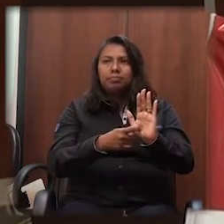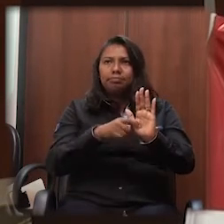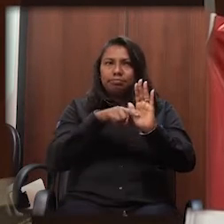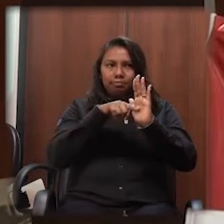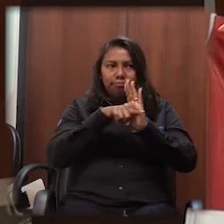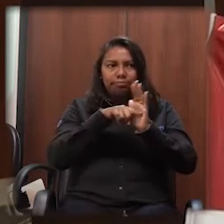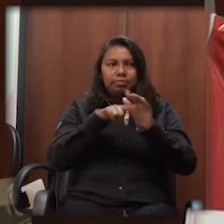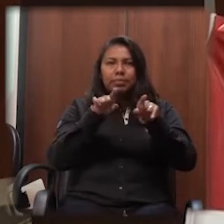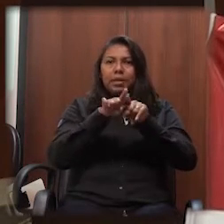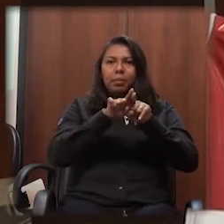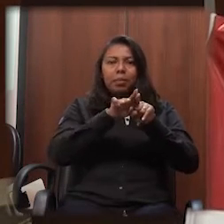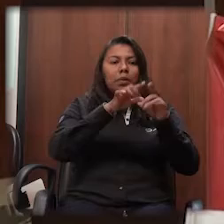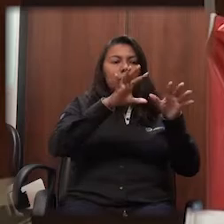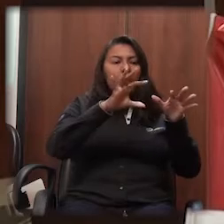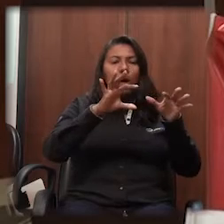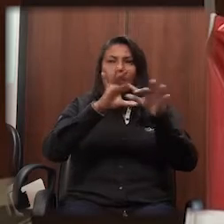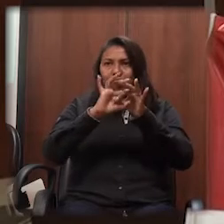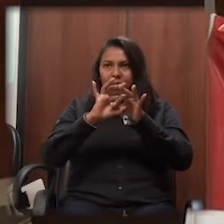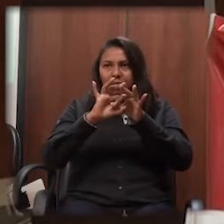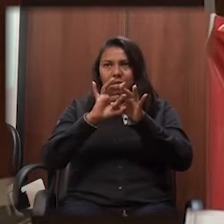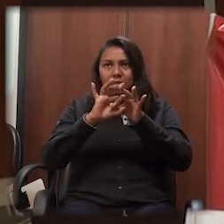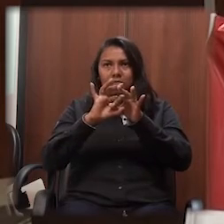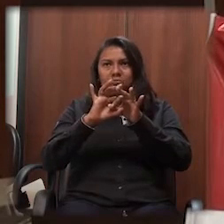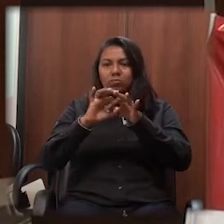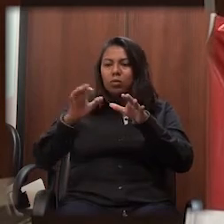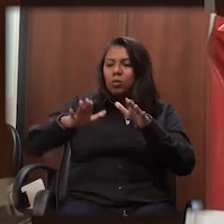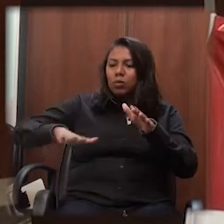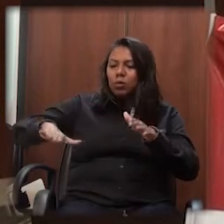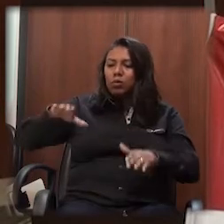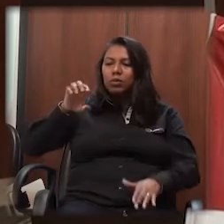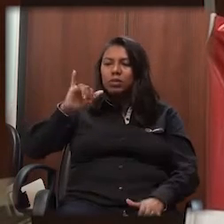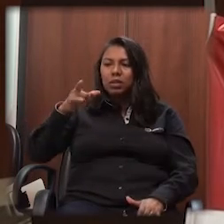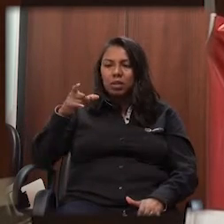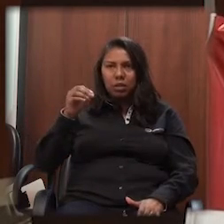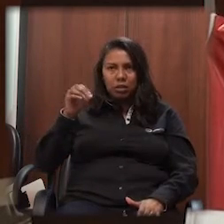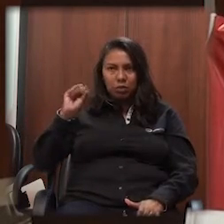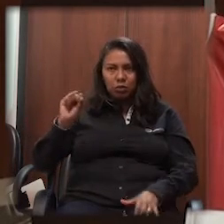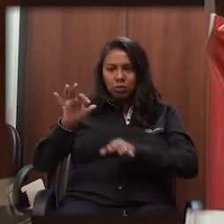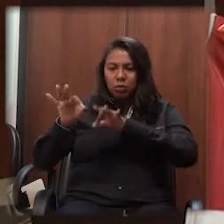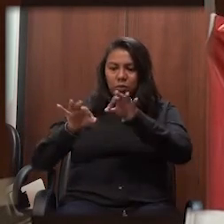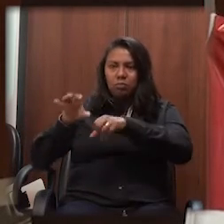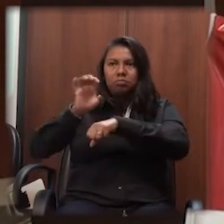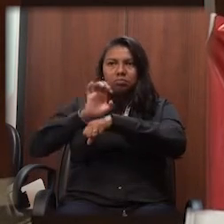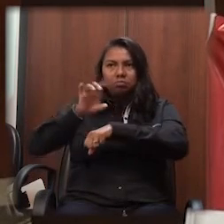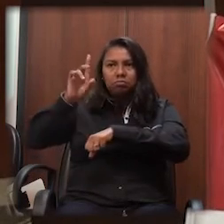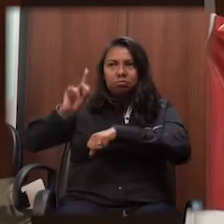a conexão e a interface que esses dados possuem com os eixos propostos no Plano Estadual de Direitos